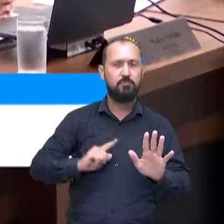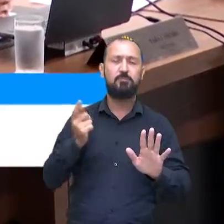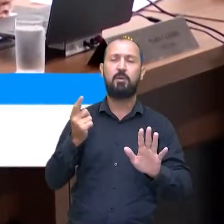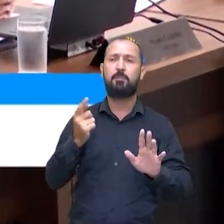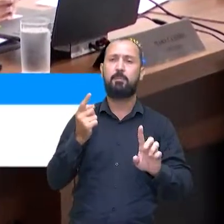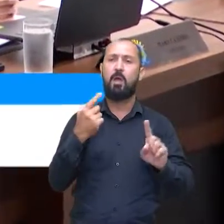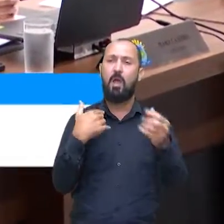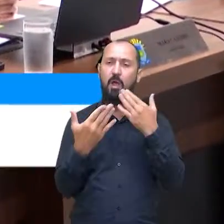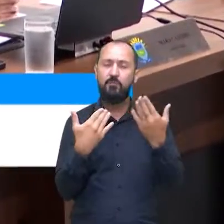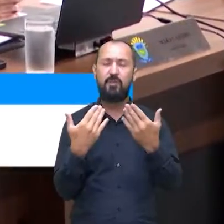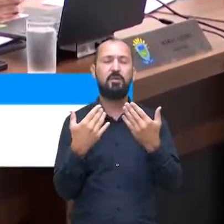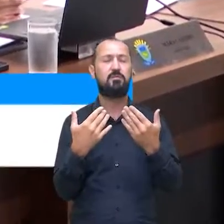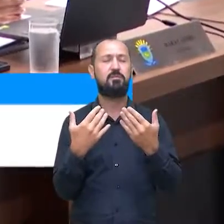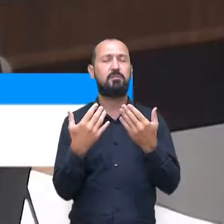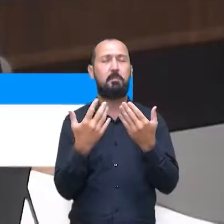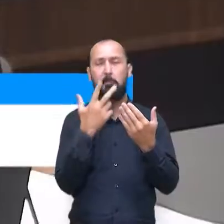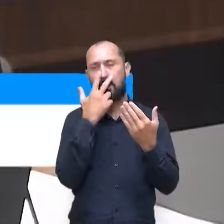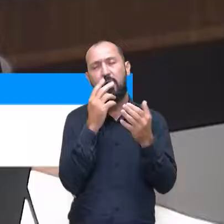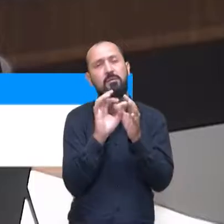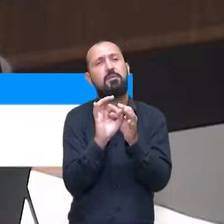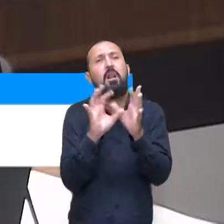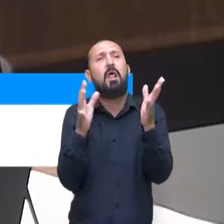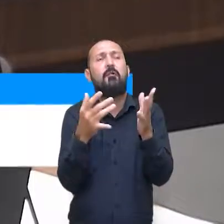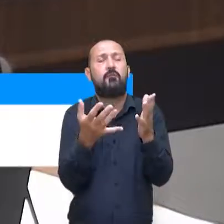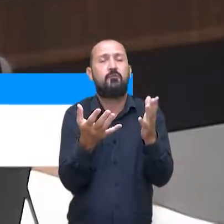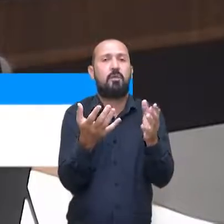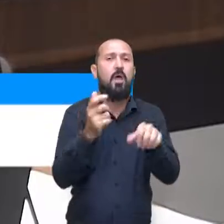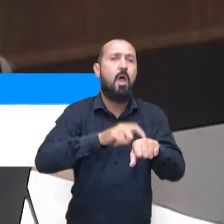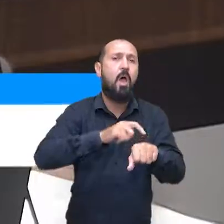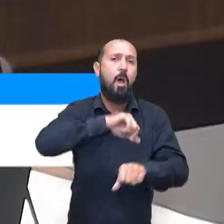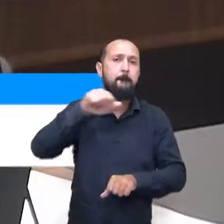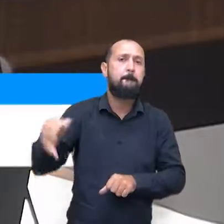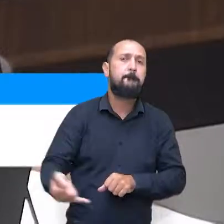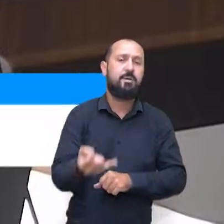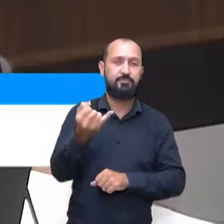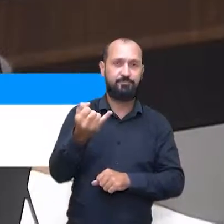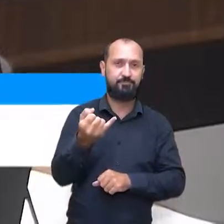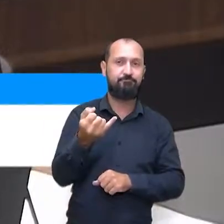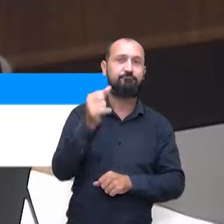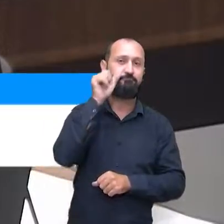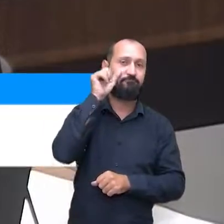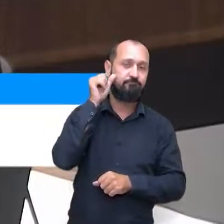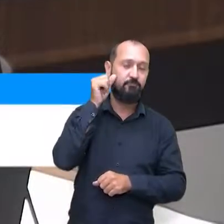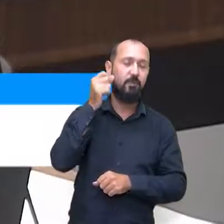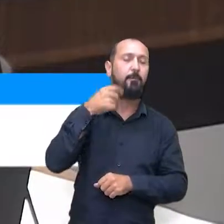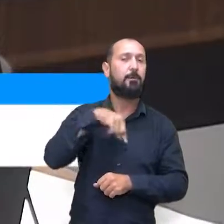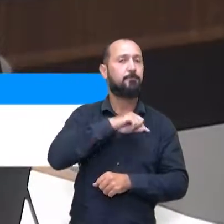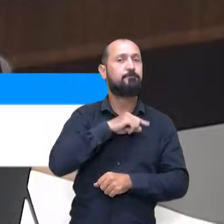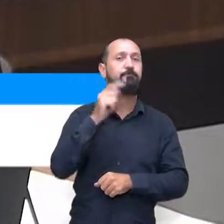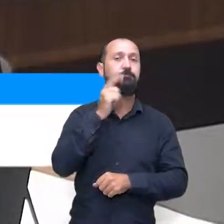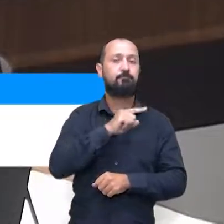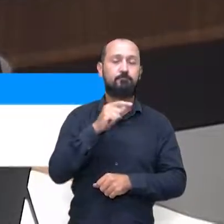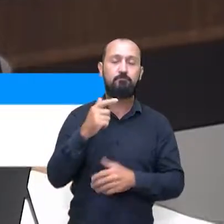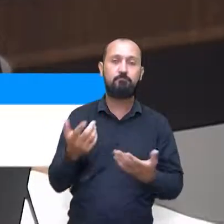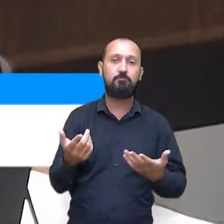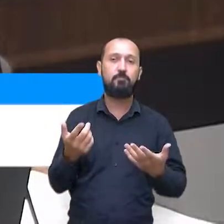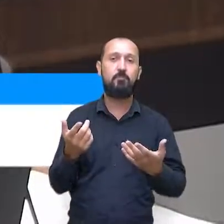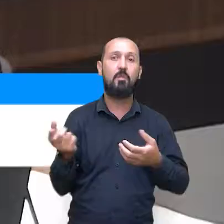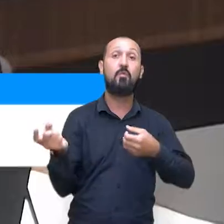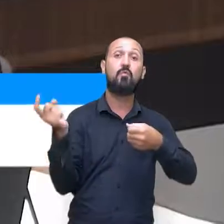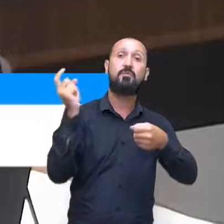diante da importância da pauta. Eu acho que o nosso governador também está aberto ao diálogo e com certeza vai abrir